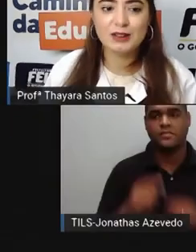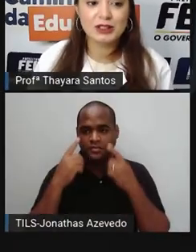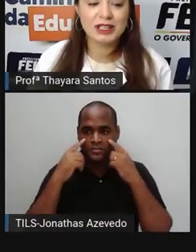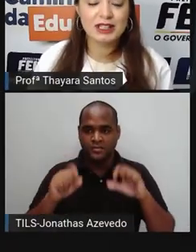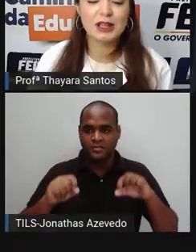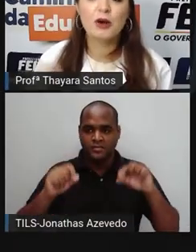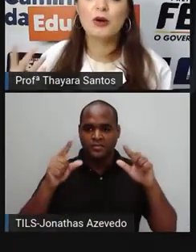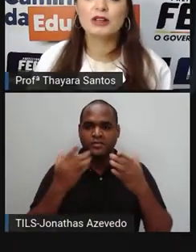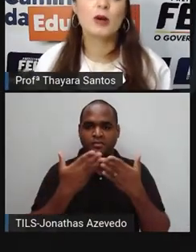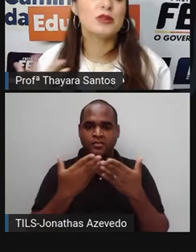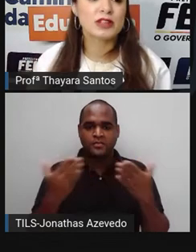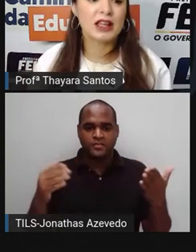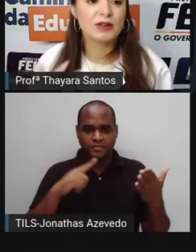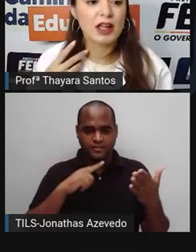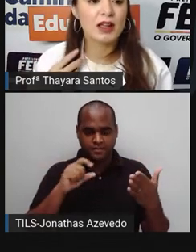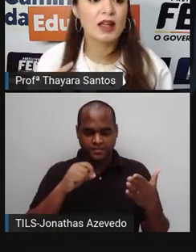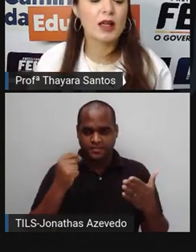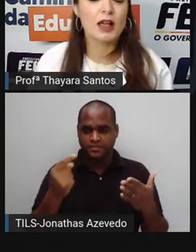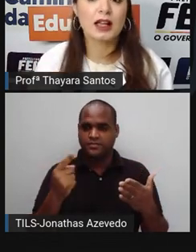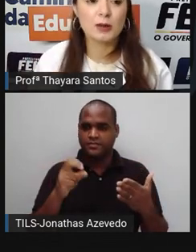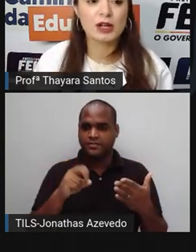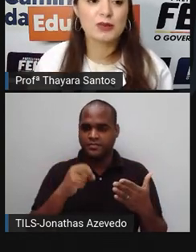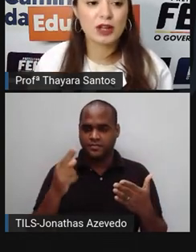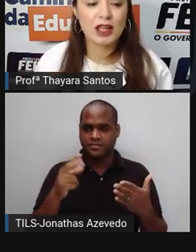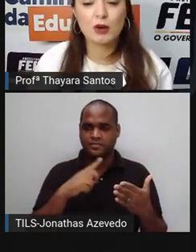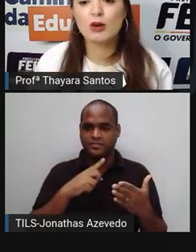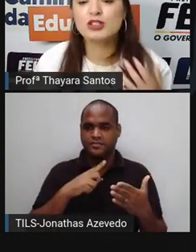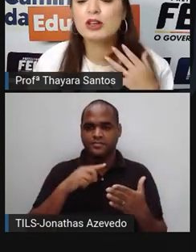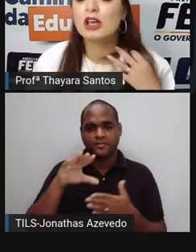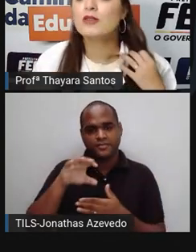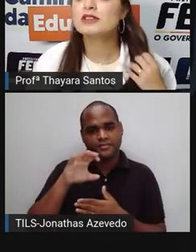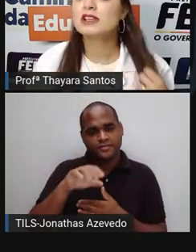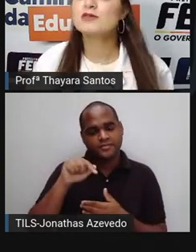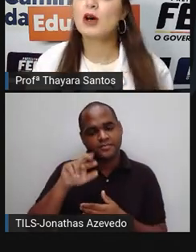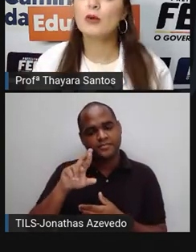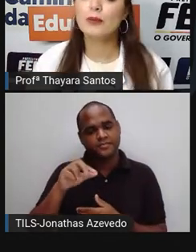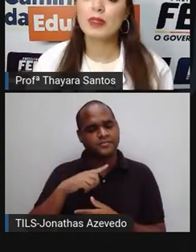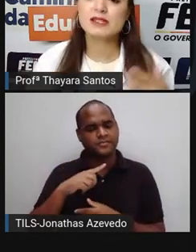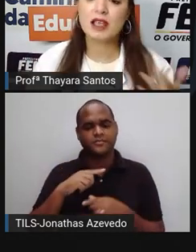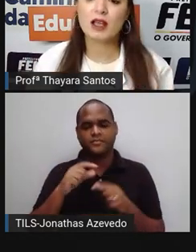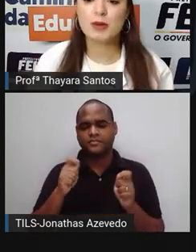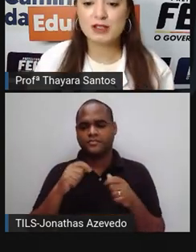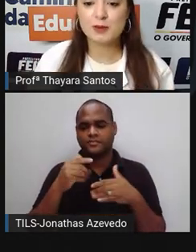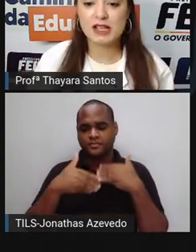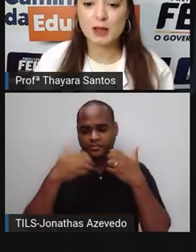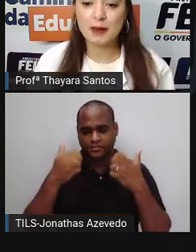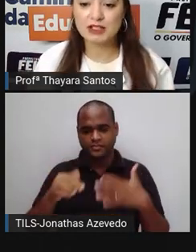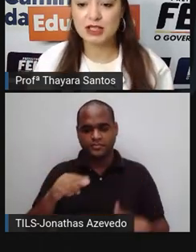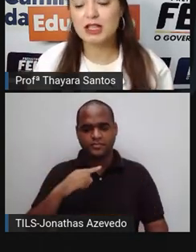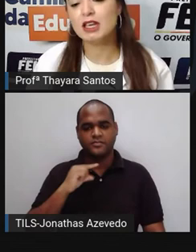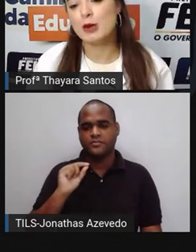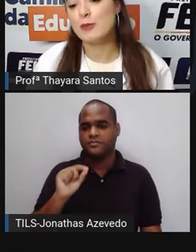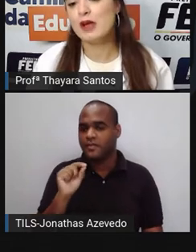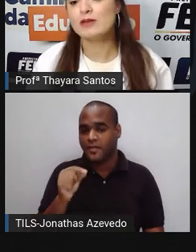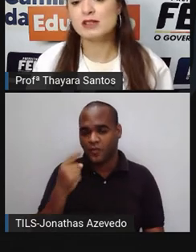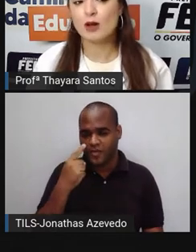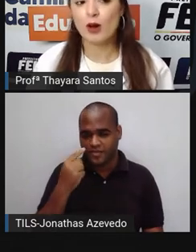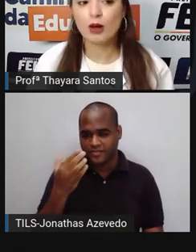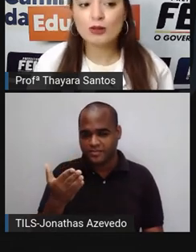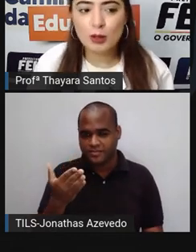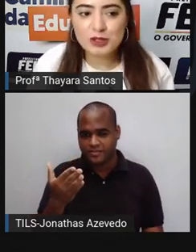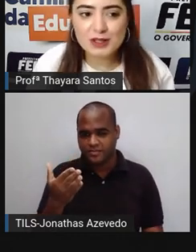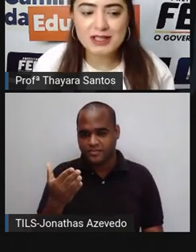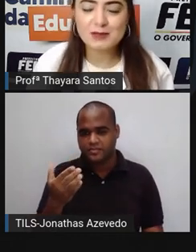vocês clicarem no link ou então apontar e o que é a câmera para o QR Code vocês vão ser encaminhadas para essa página daqui